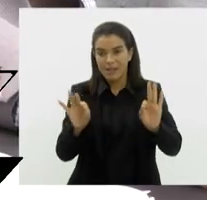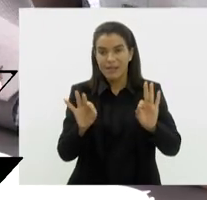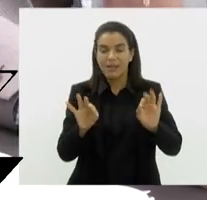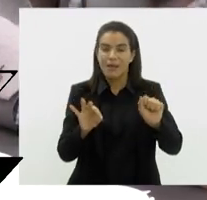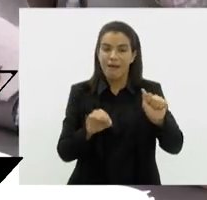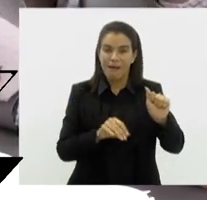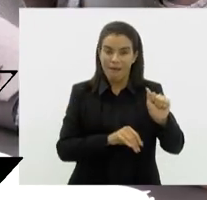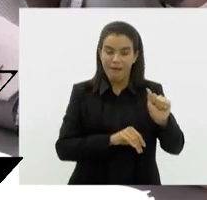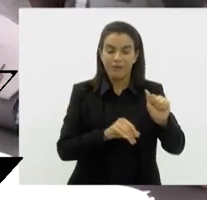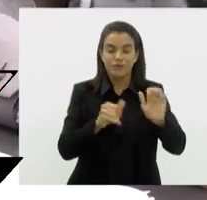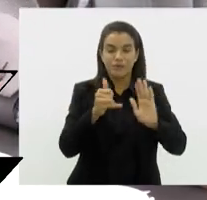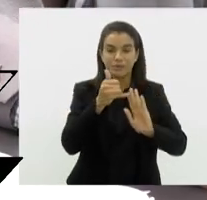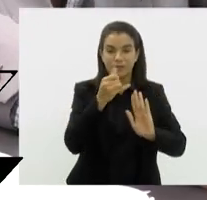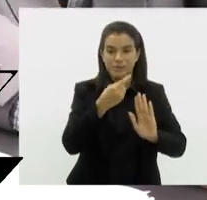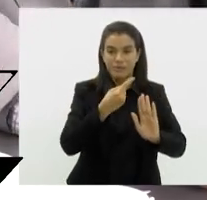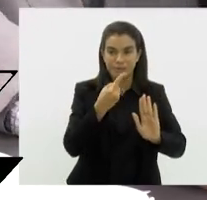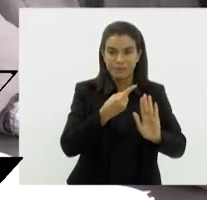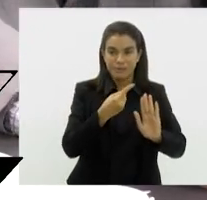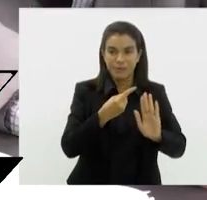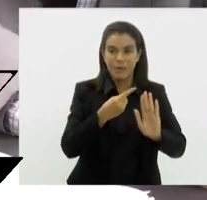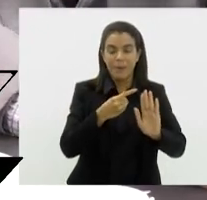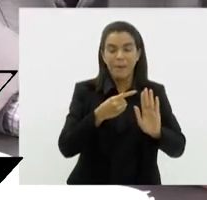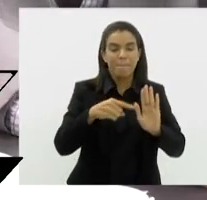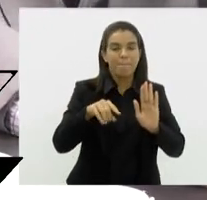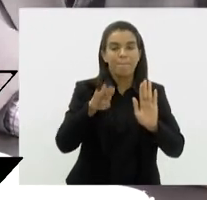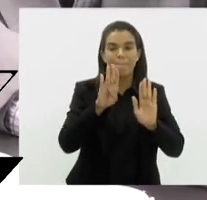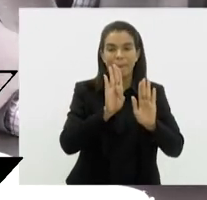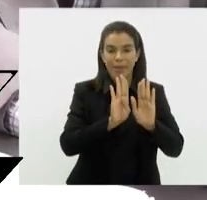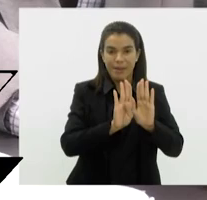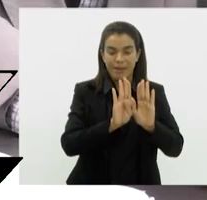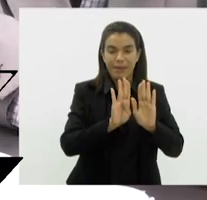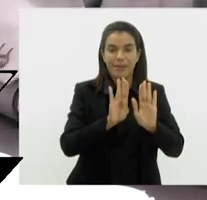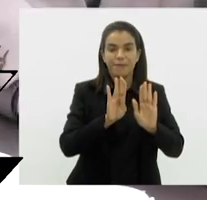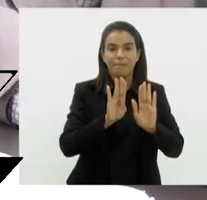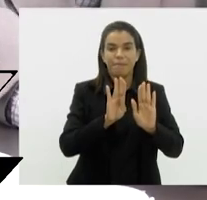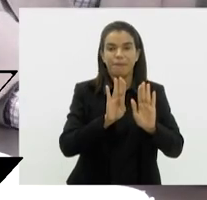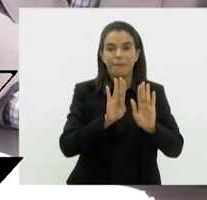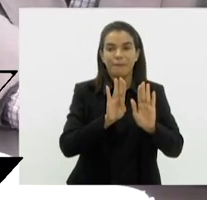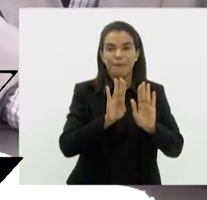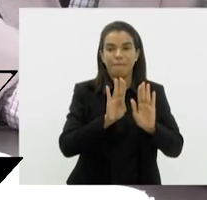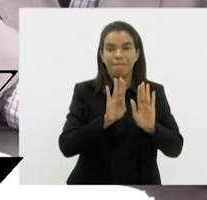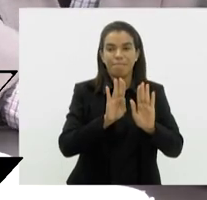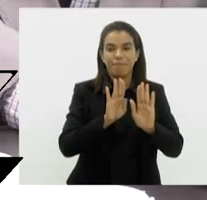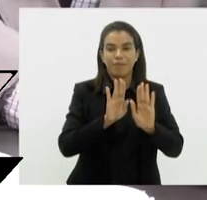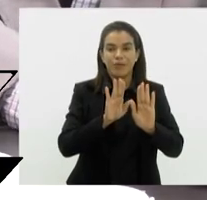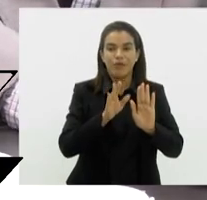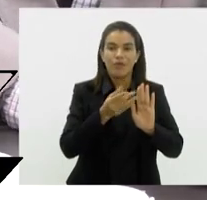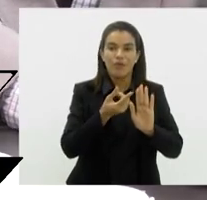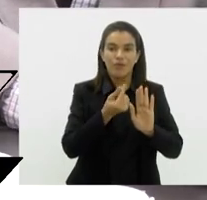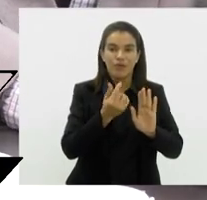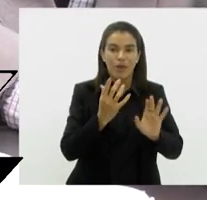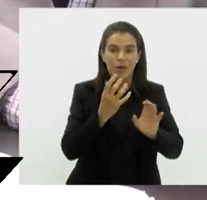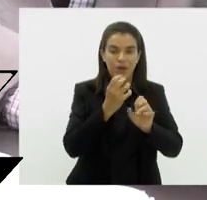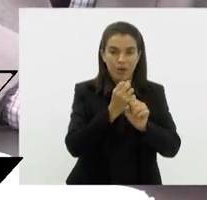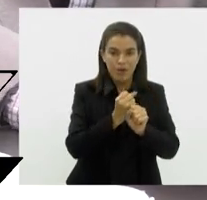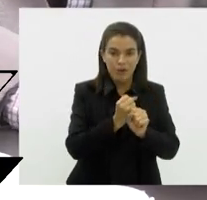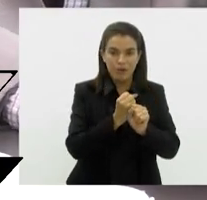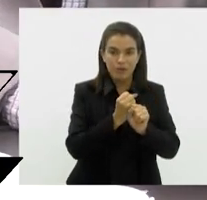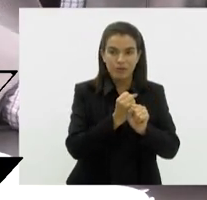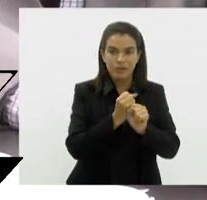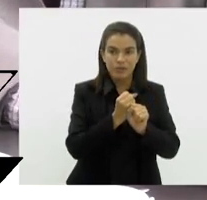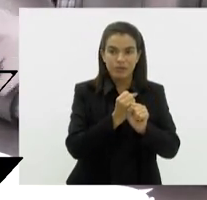inciso primeiro. A linha B, créditos inscritos a linha do C, ano do inciso segundo, de 2000... Do inciso